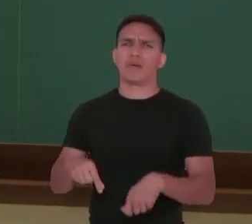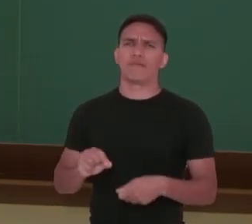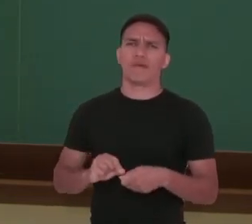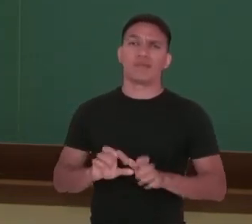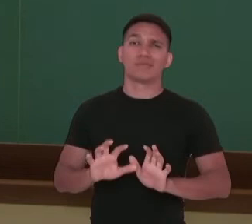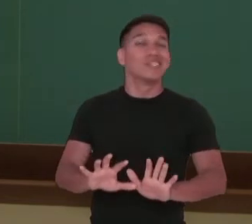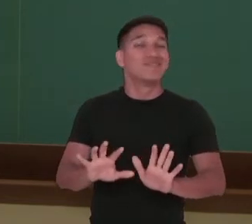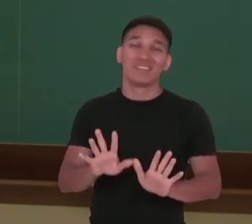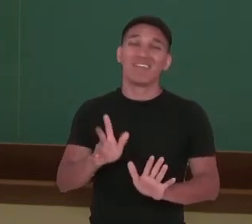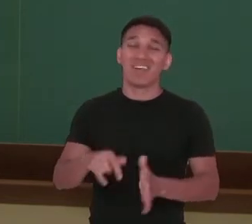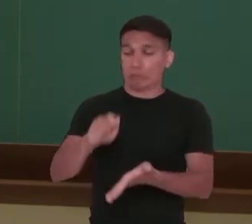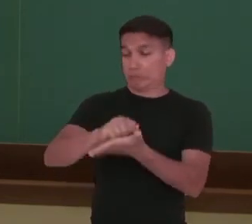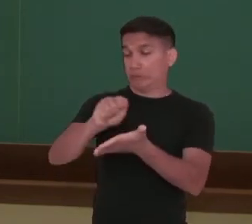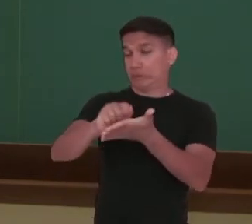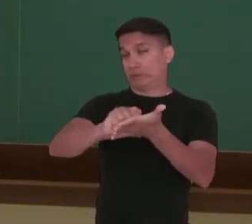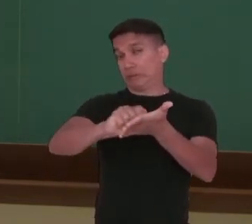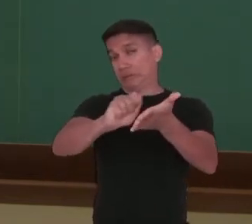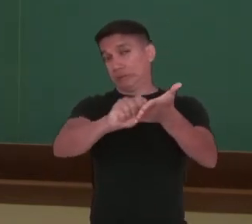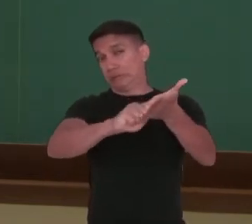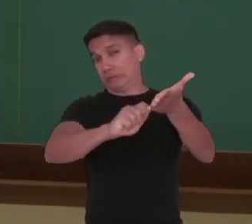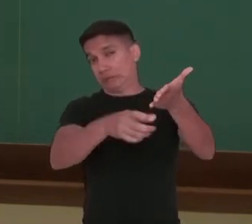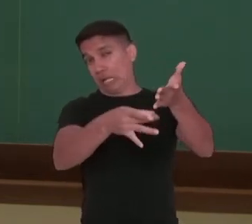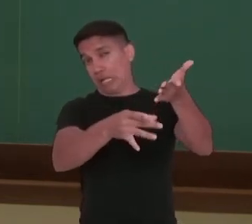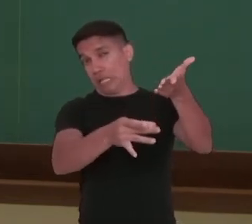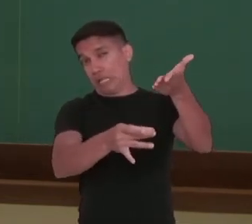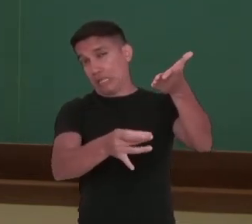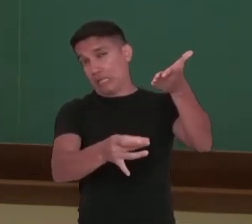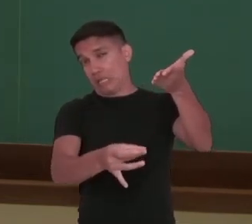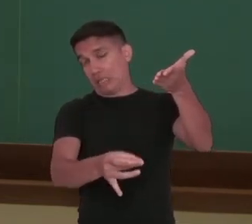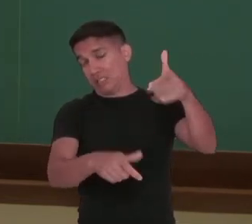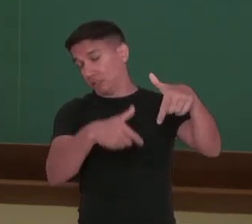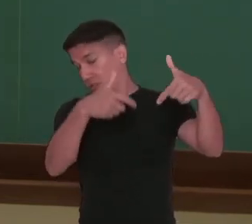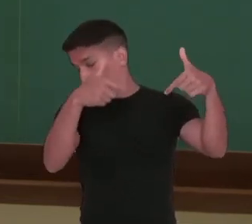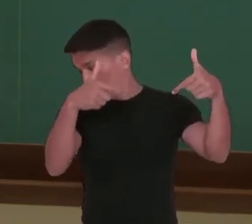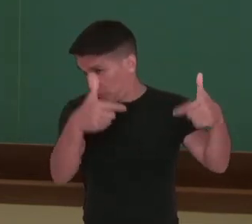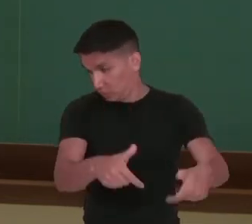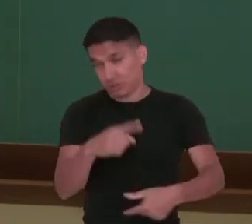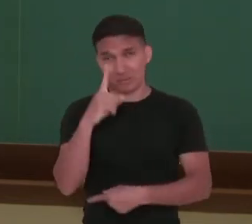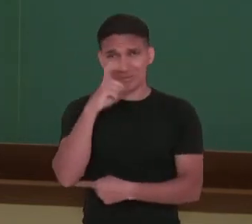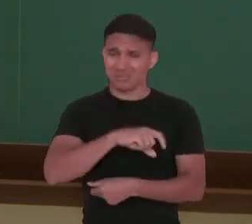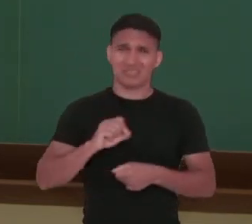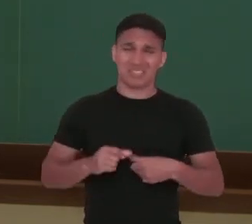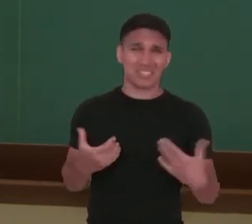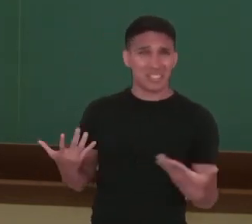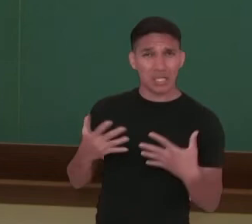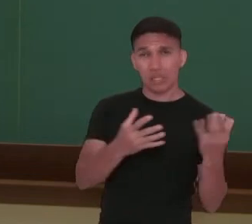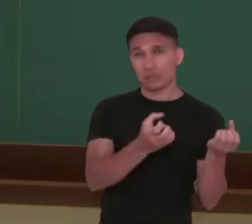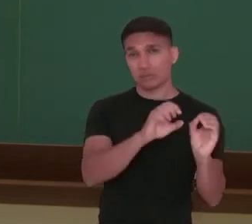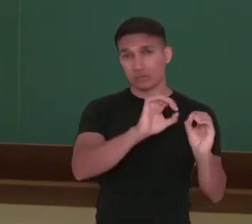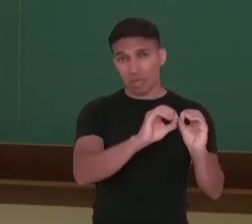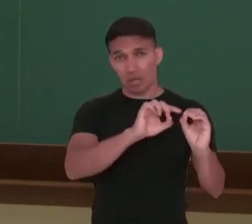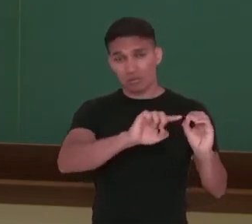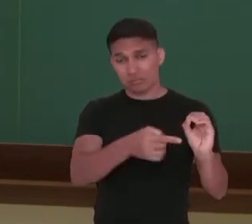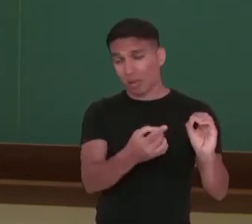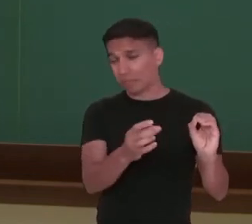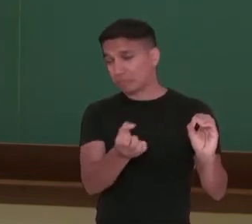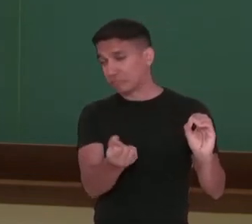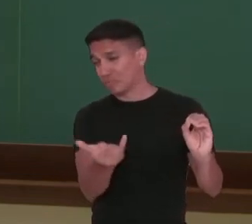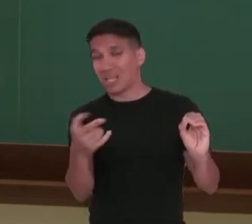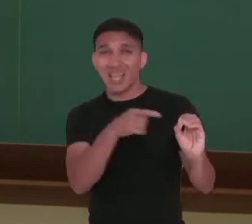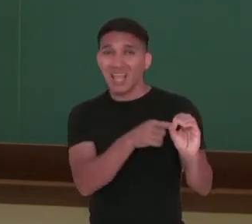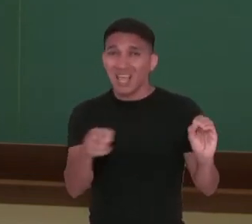vai ocupar uma folha. Além de ser trabalhoso, meio chato, né? Imagine esse número extremamente pequeno. Pessoal,